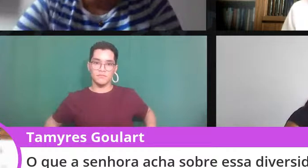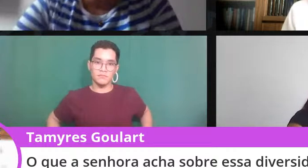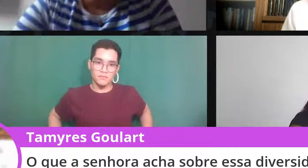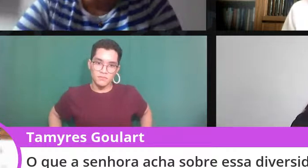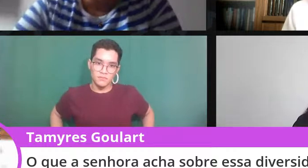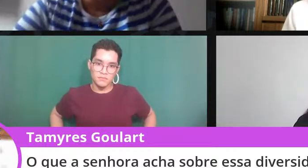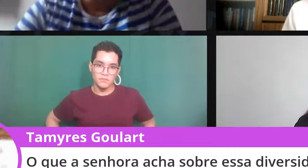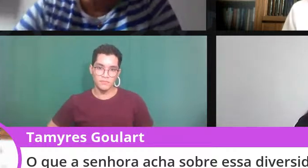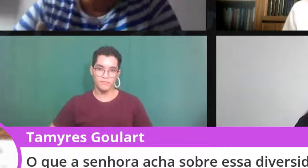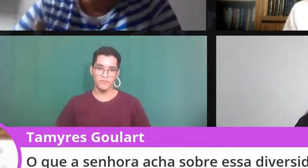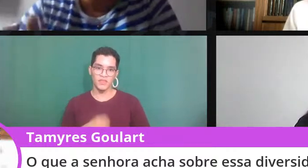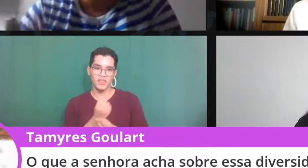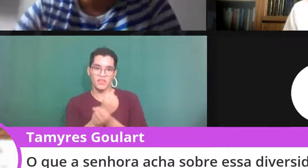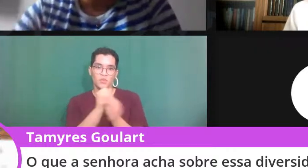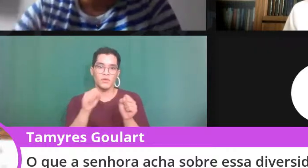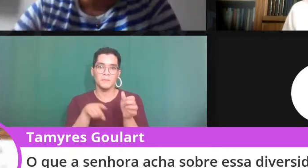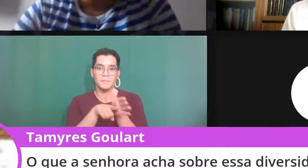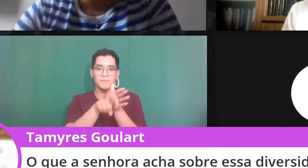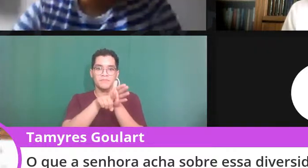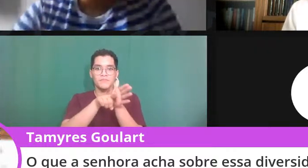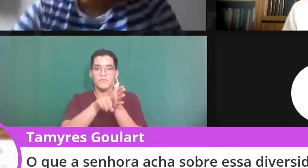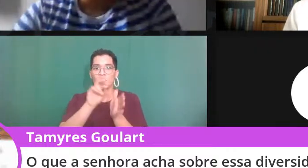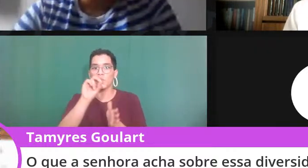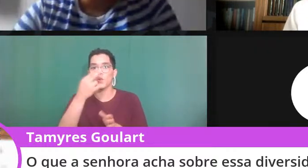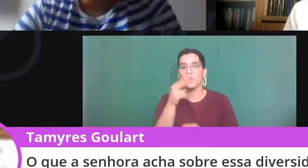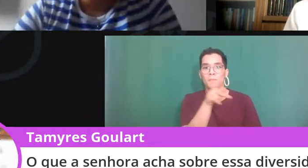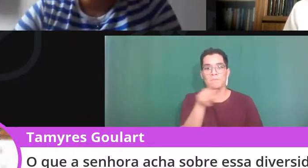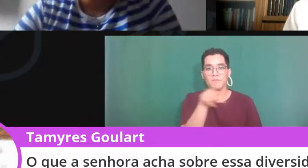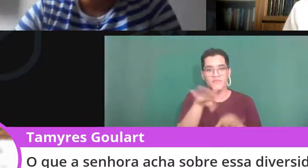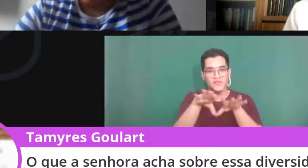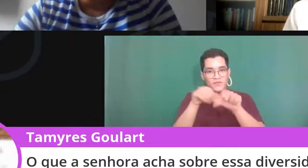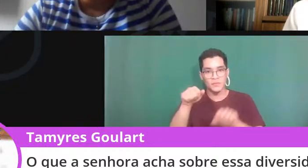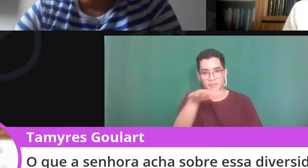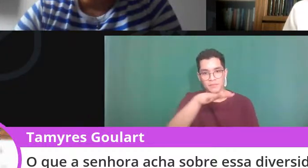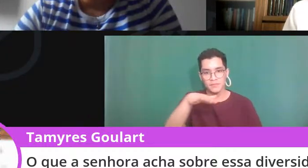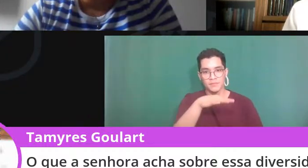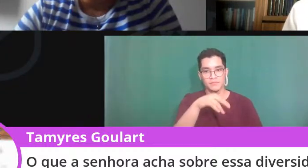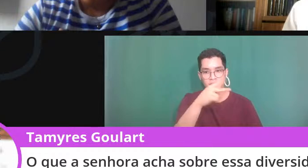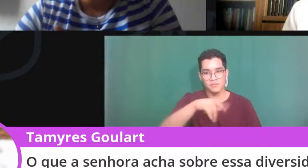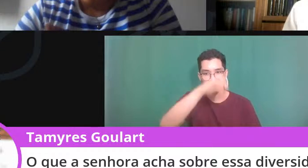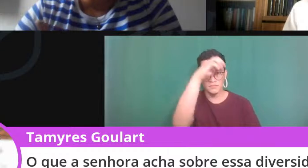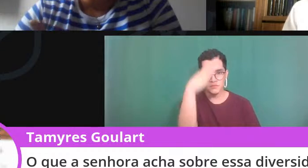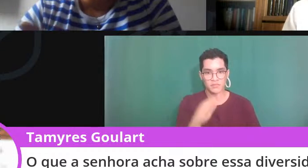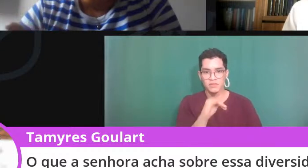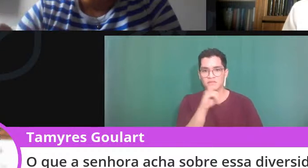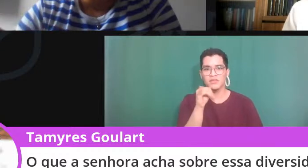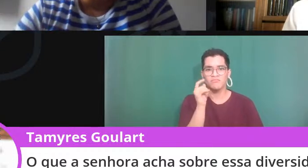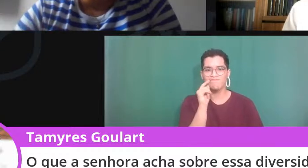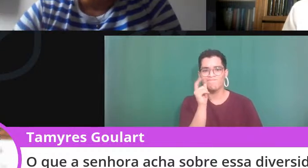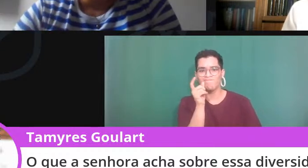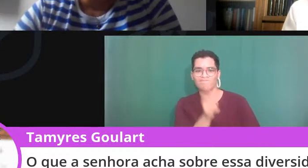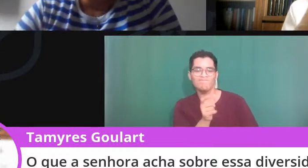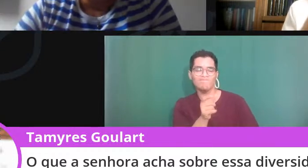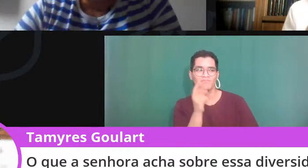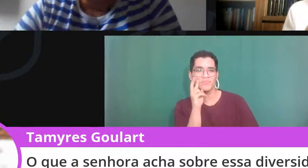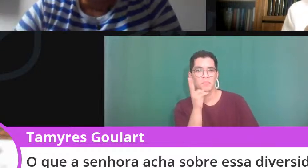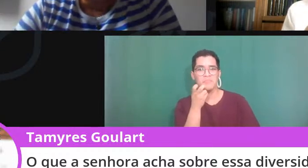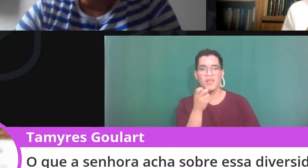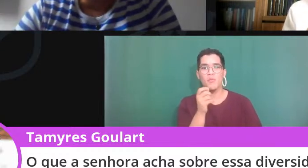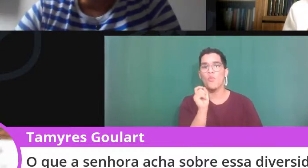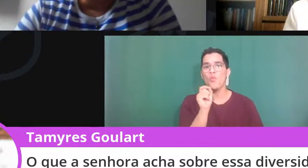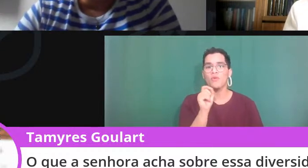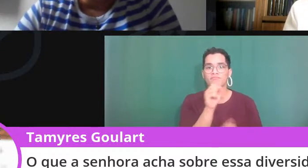dá para pesquisar e não dá para ser professor, né, sem considerar essa diversidade. E